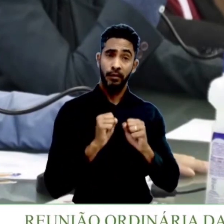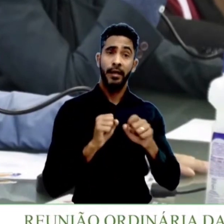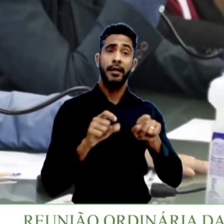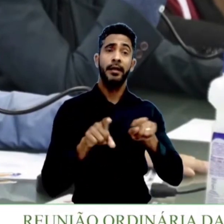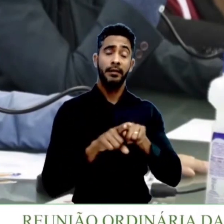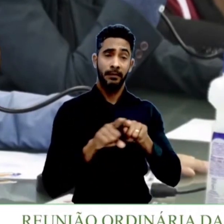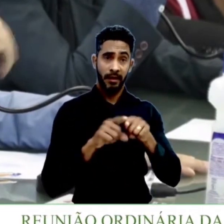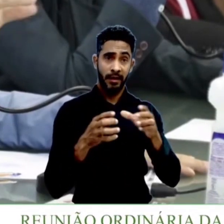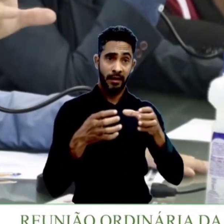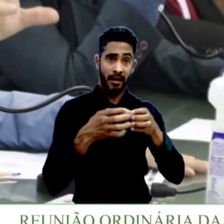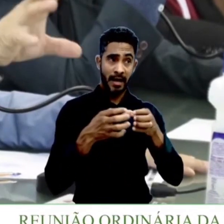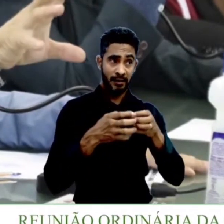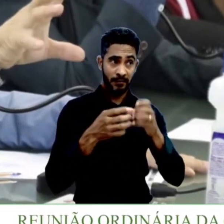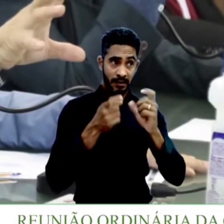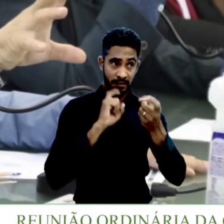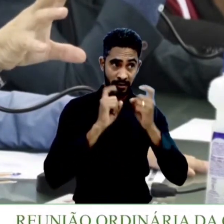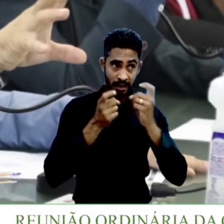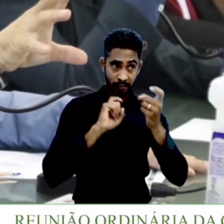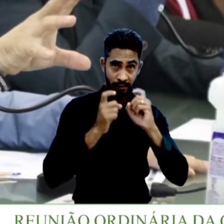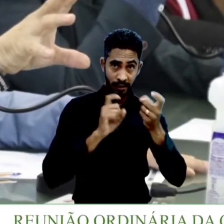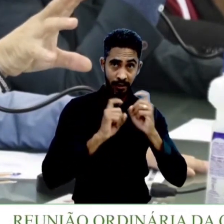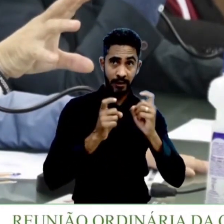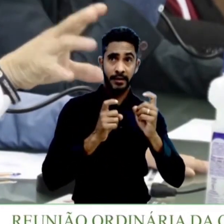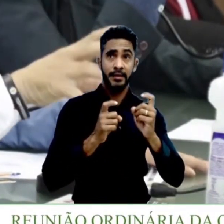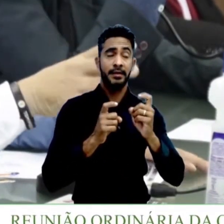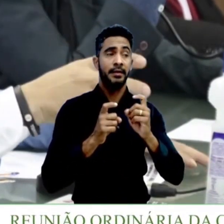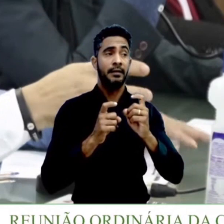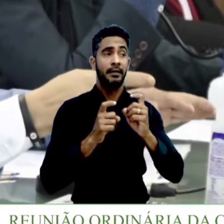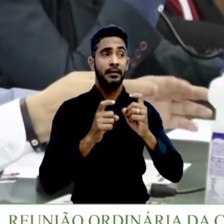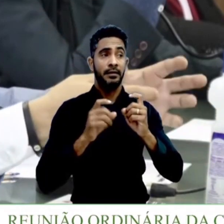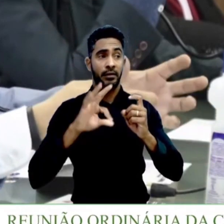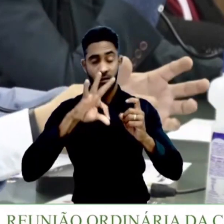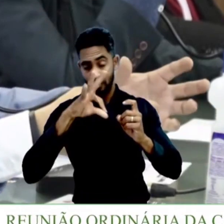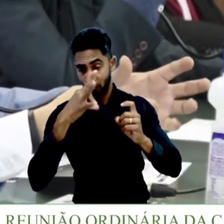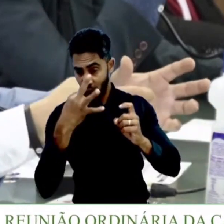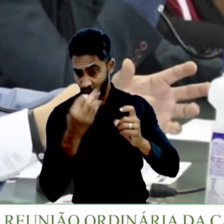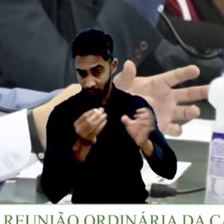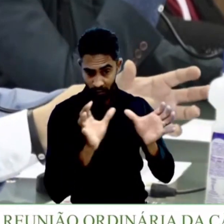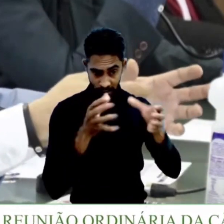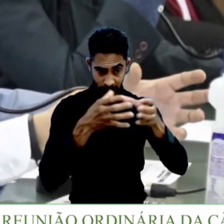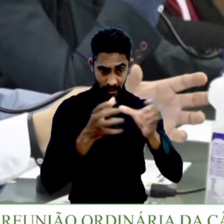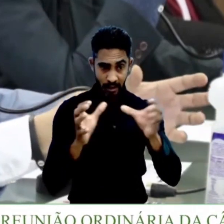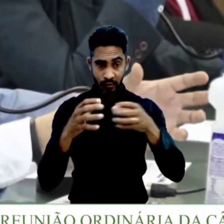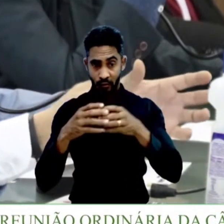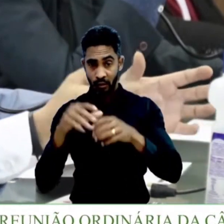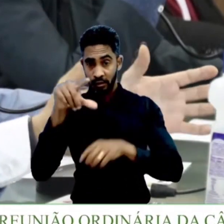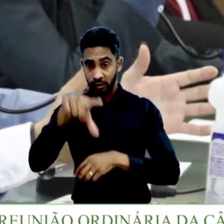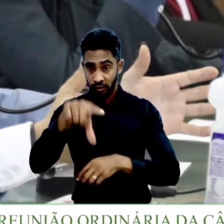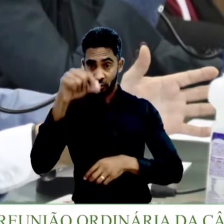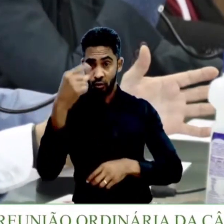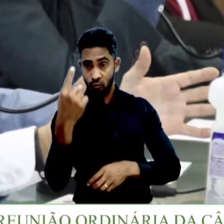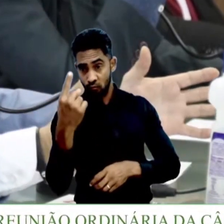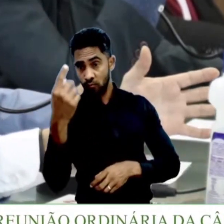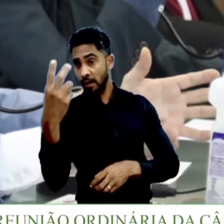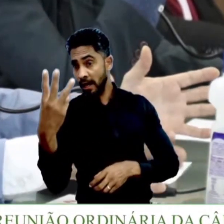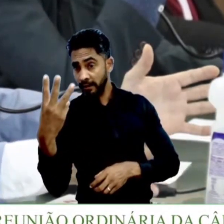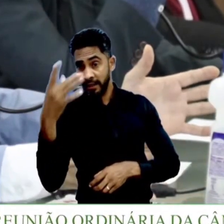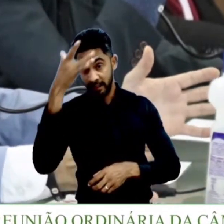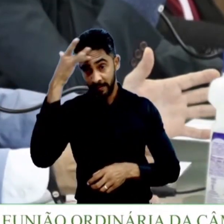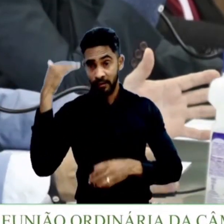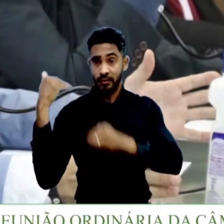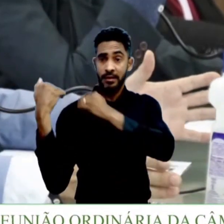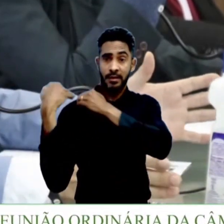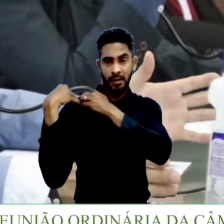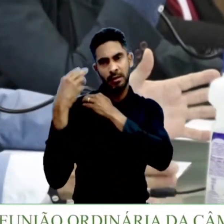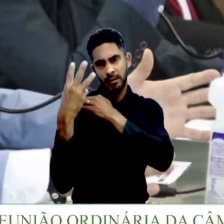as classes estar reunindo entre elas, e depois todas as classes, né, escolhe um a três líderes. Eu acho que